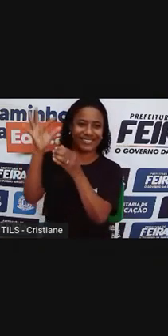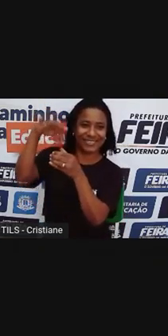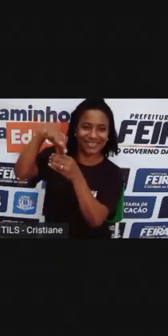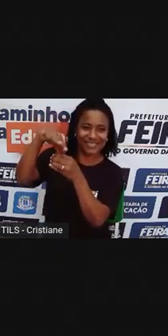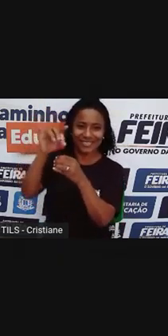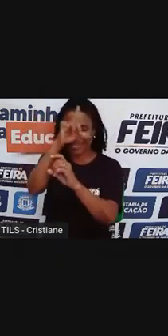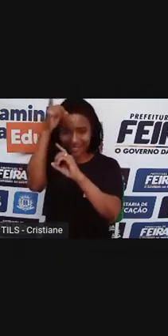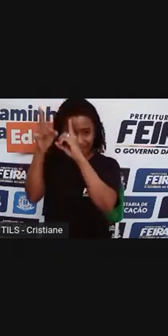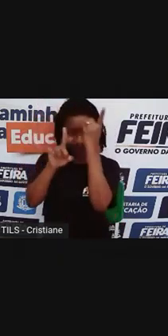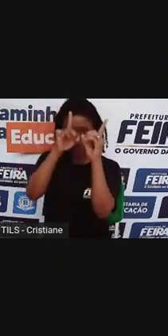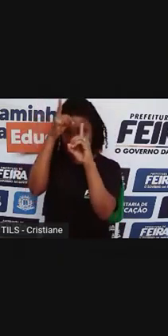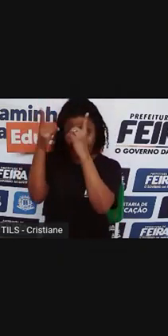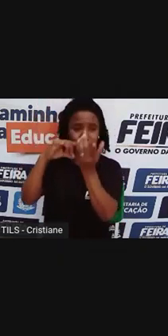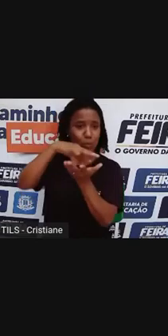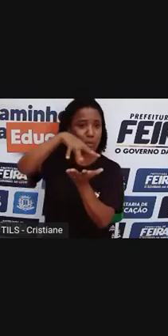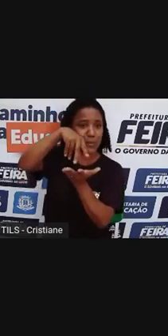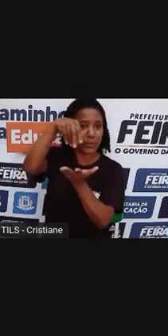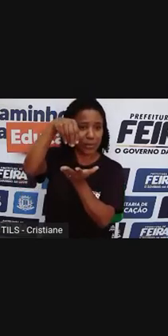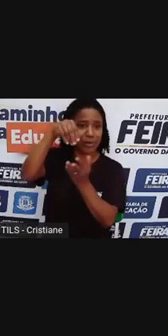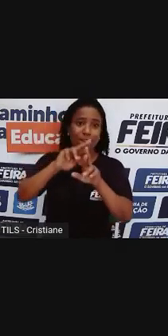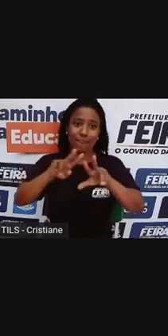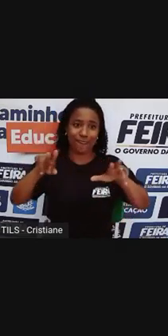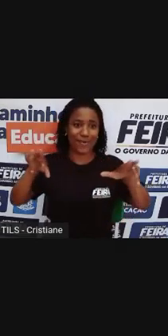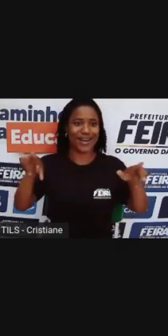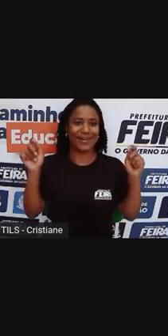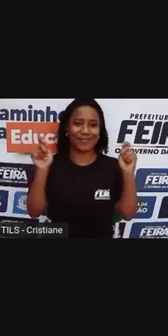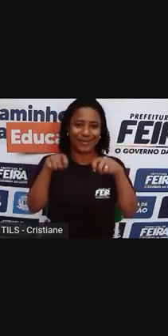E existem muitas maneiras de reutilizar.